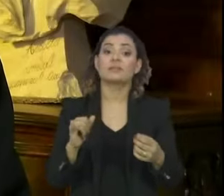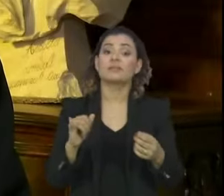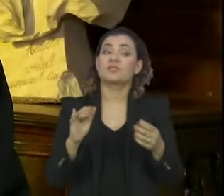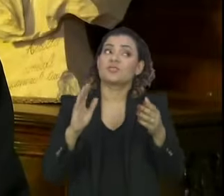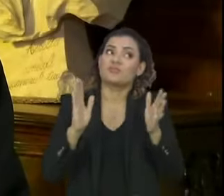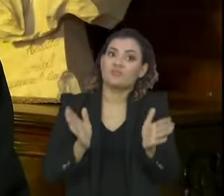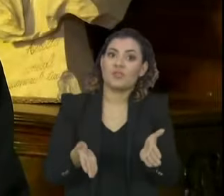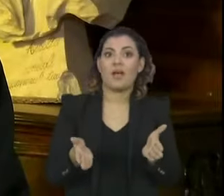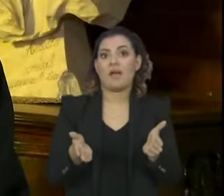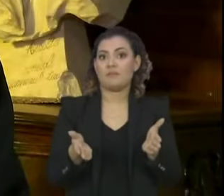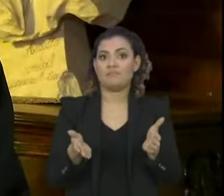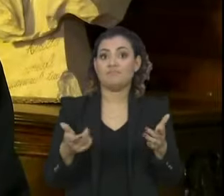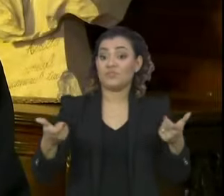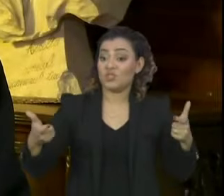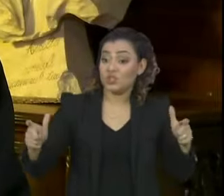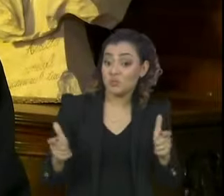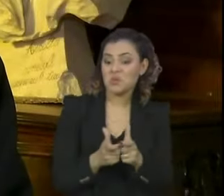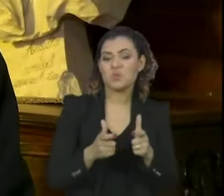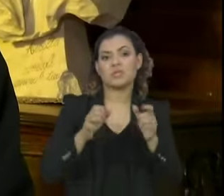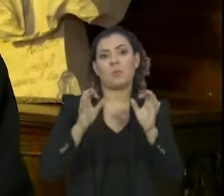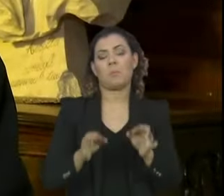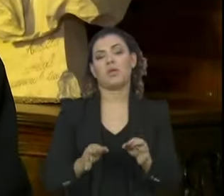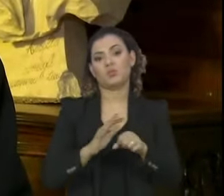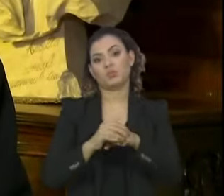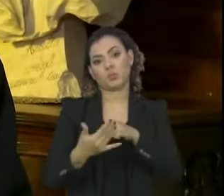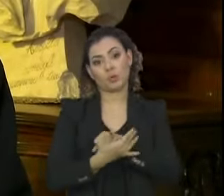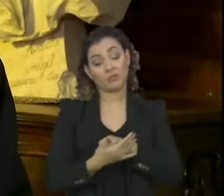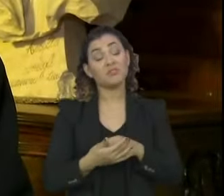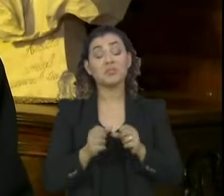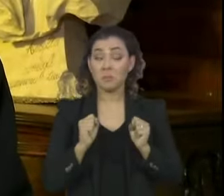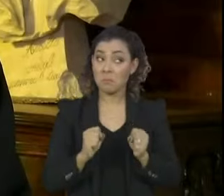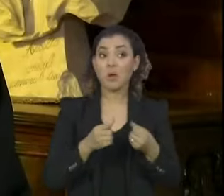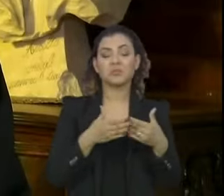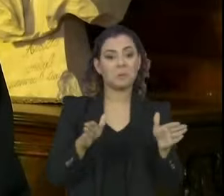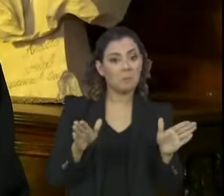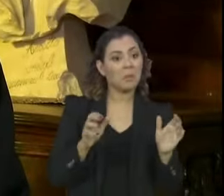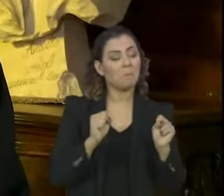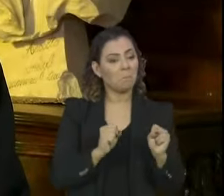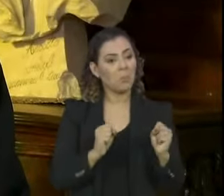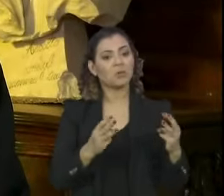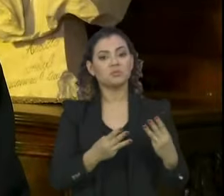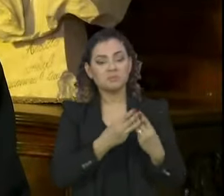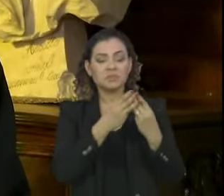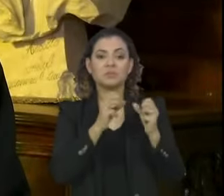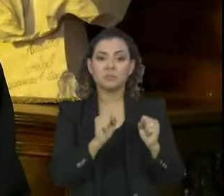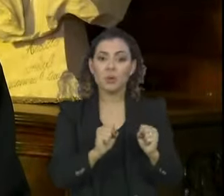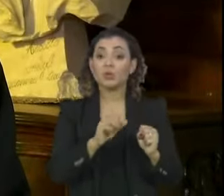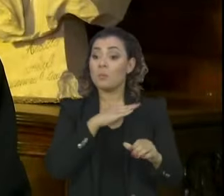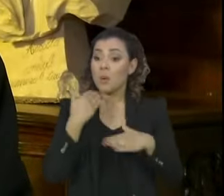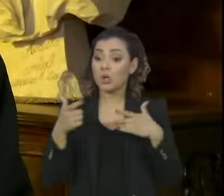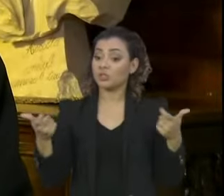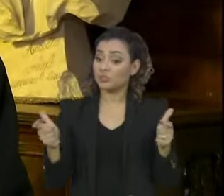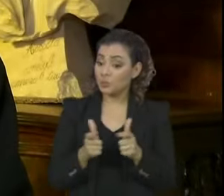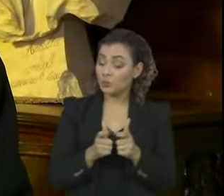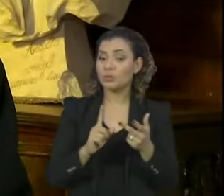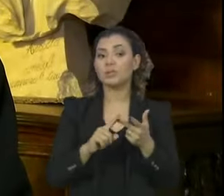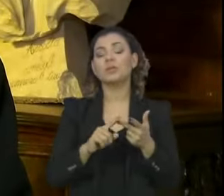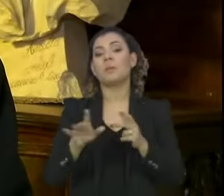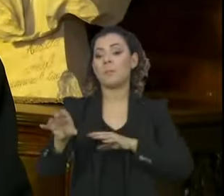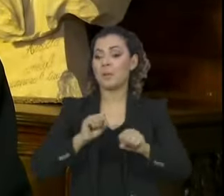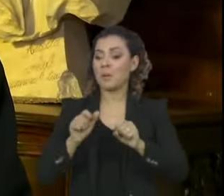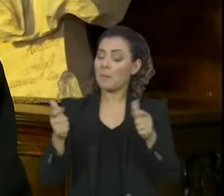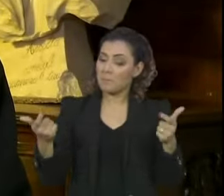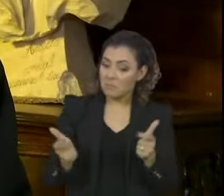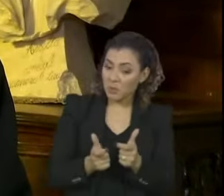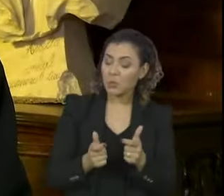uma queda significativa no número de doentes número de falecimentos e